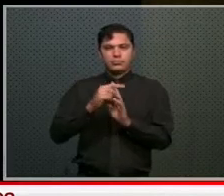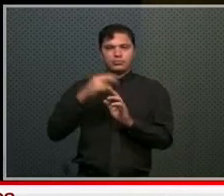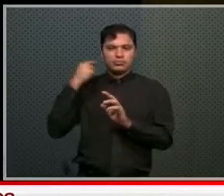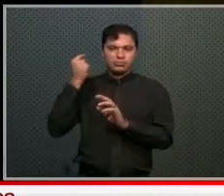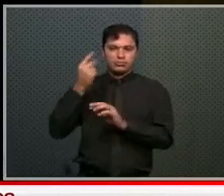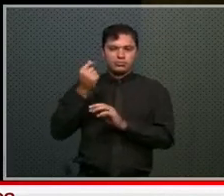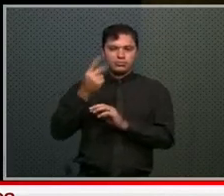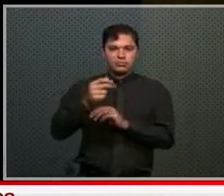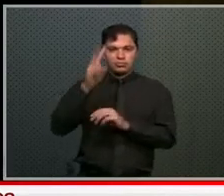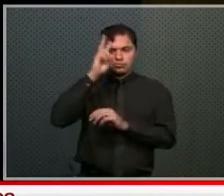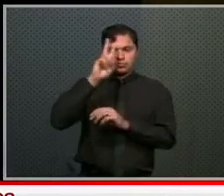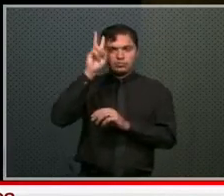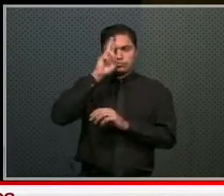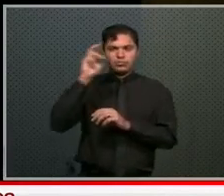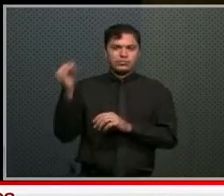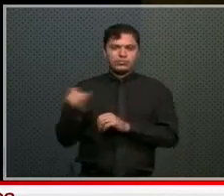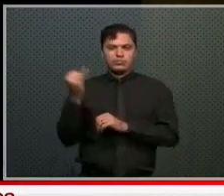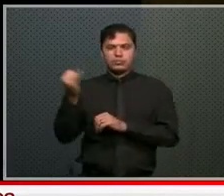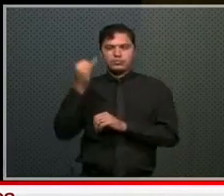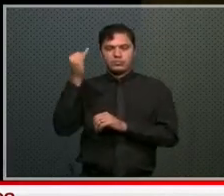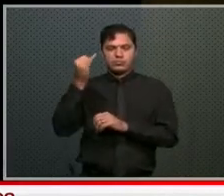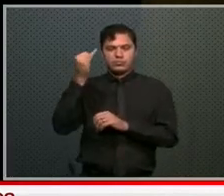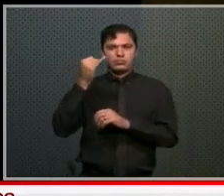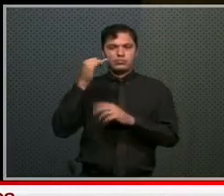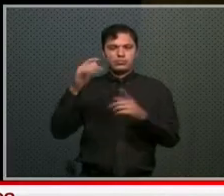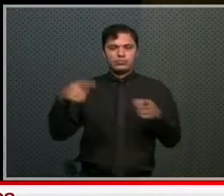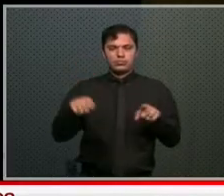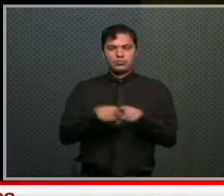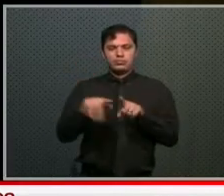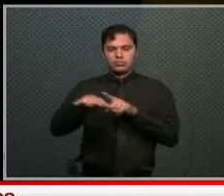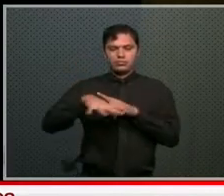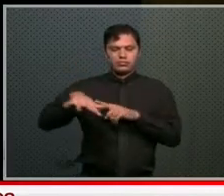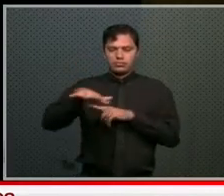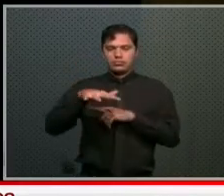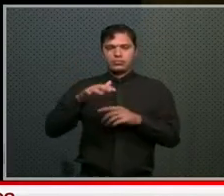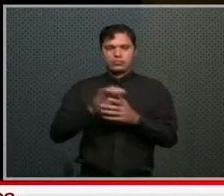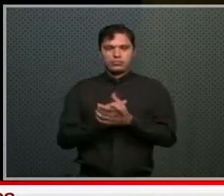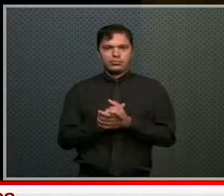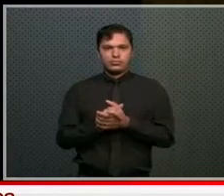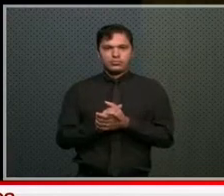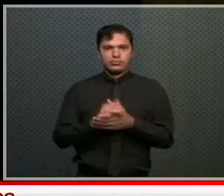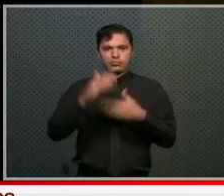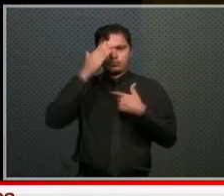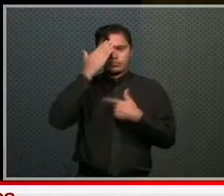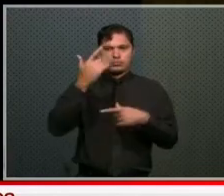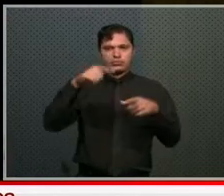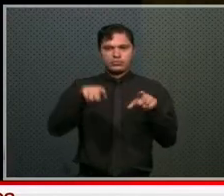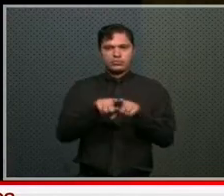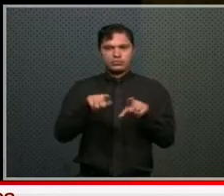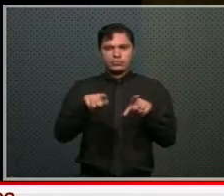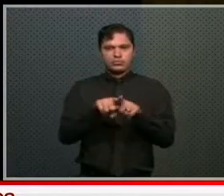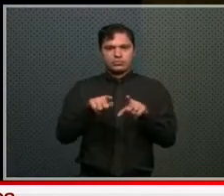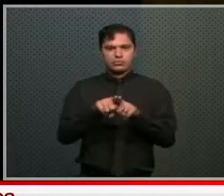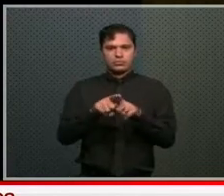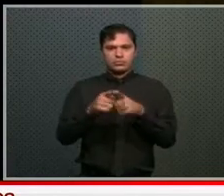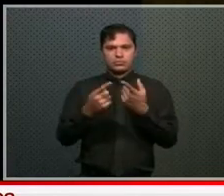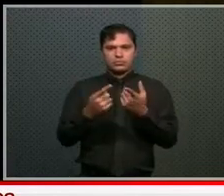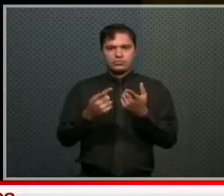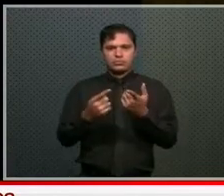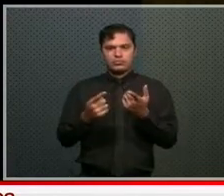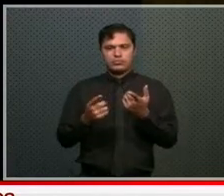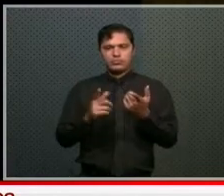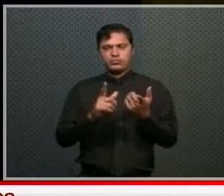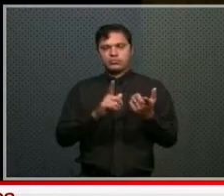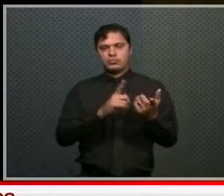e pela magnitude das suas entregas eu Agradeço também a presença e fico muito feliz com a presença da